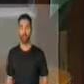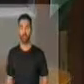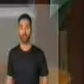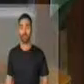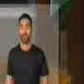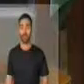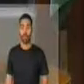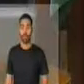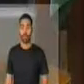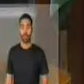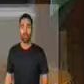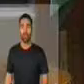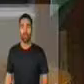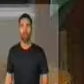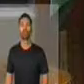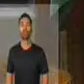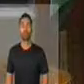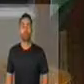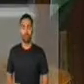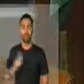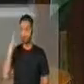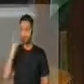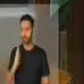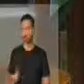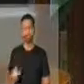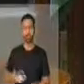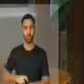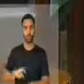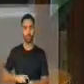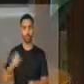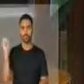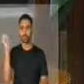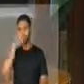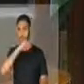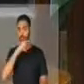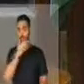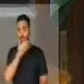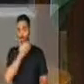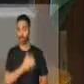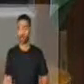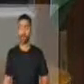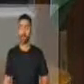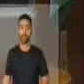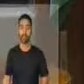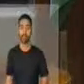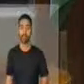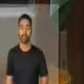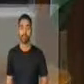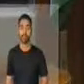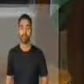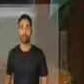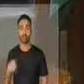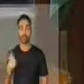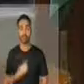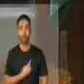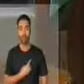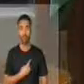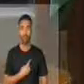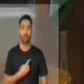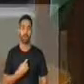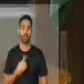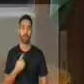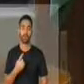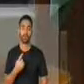Num momento tão difícil que o Brasil atravessa, nós não podemos perder o norte e a